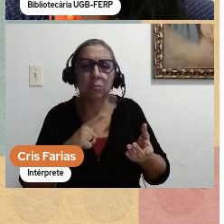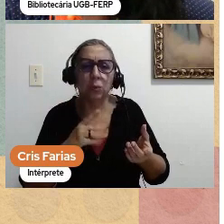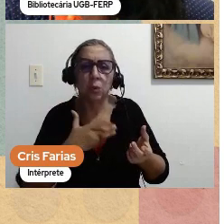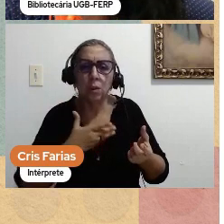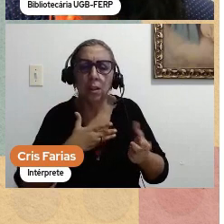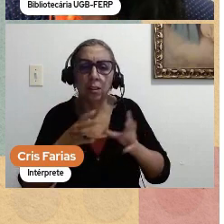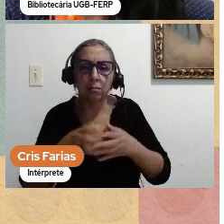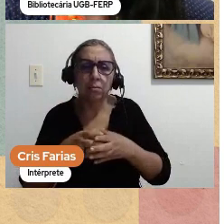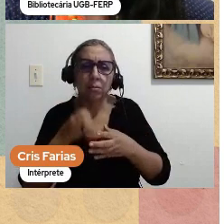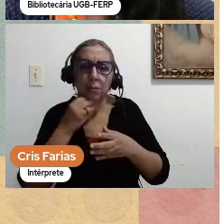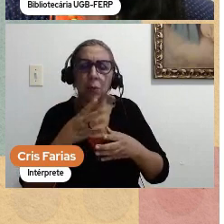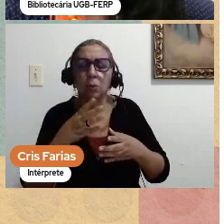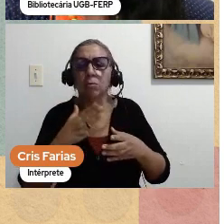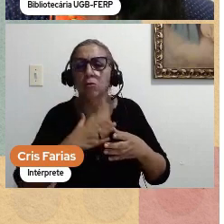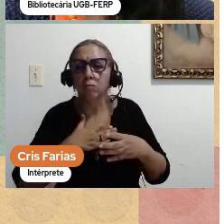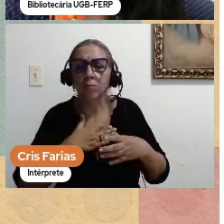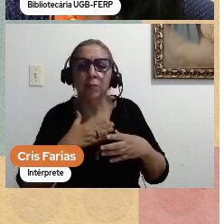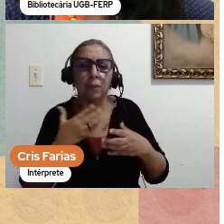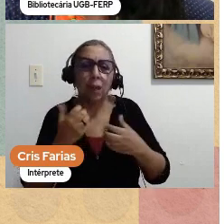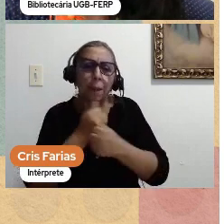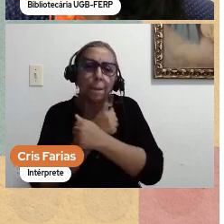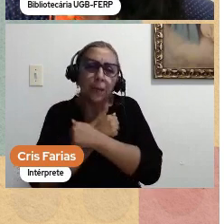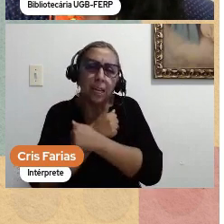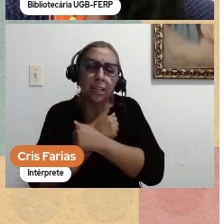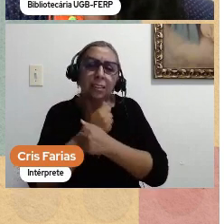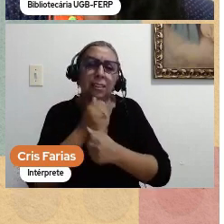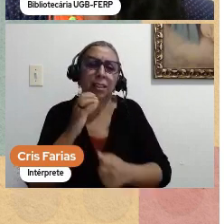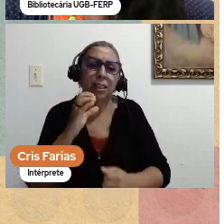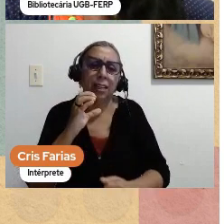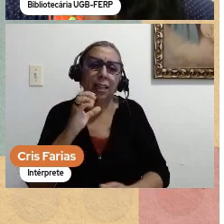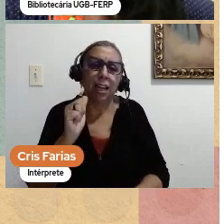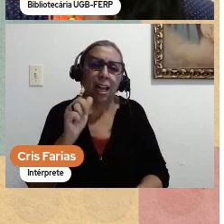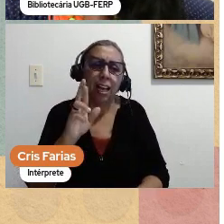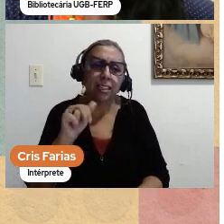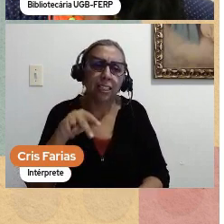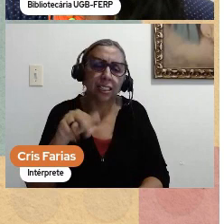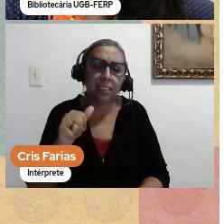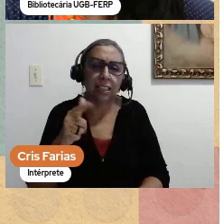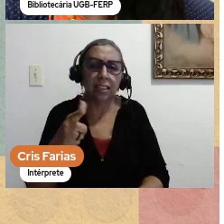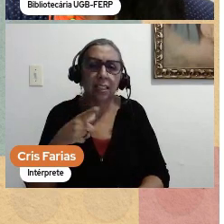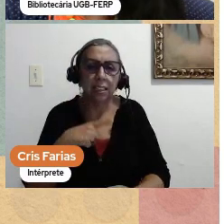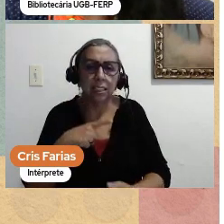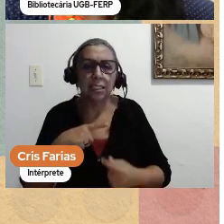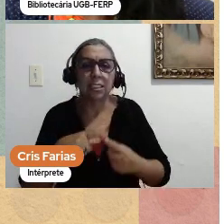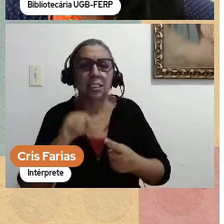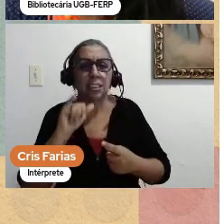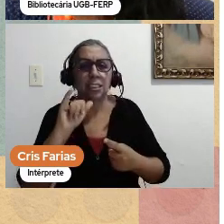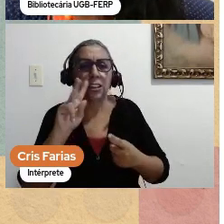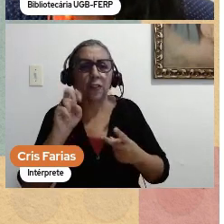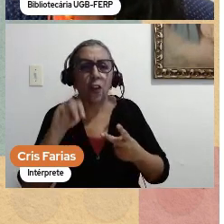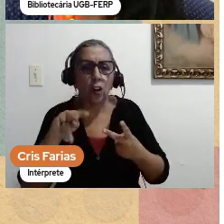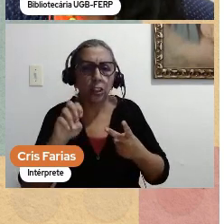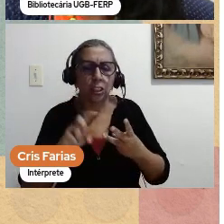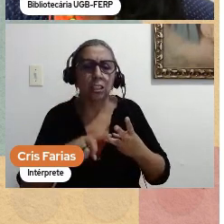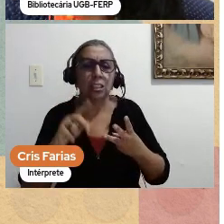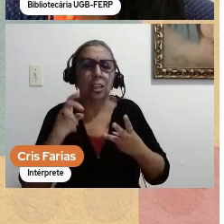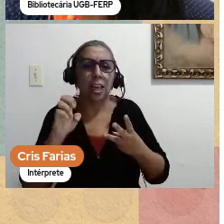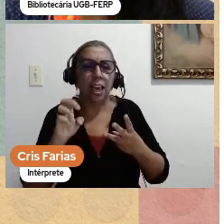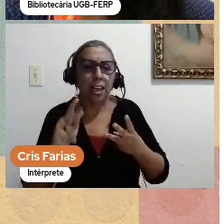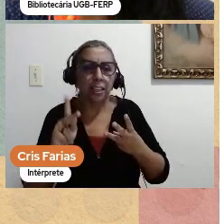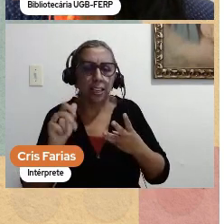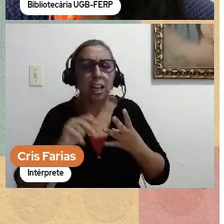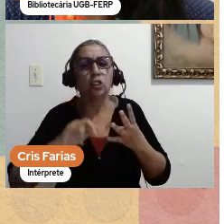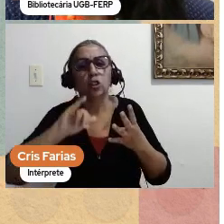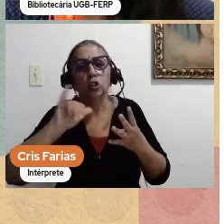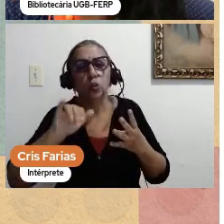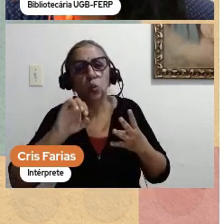muito queridos. Né? Deixo aqui meu abraço para a Karina, do SIGDA, para a Ivone, para a Érica, para o João Guilherme,